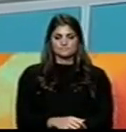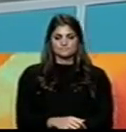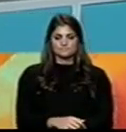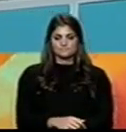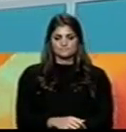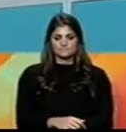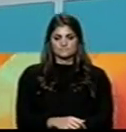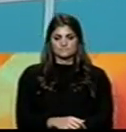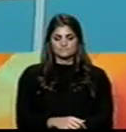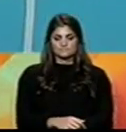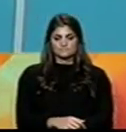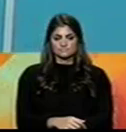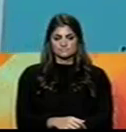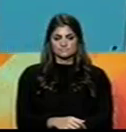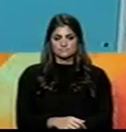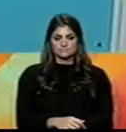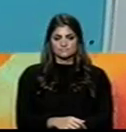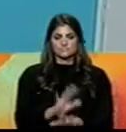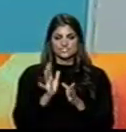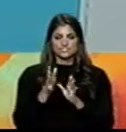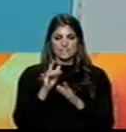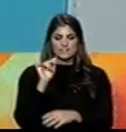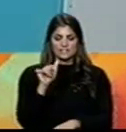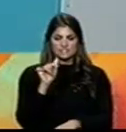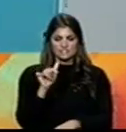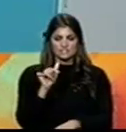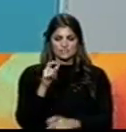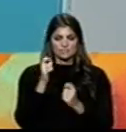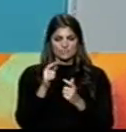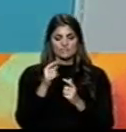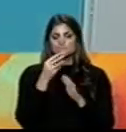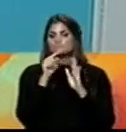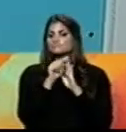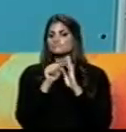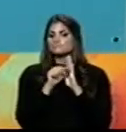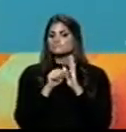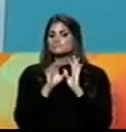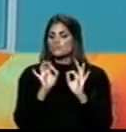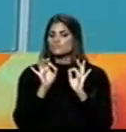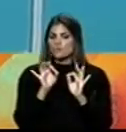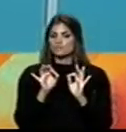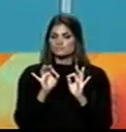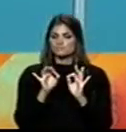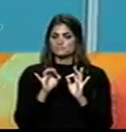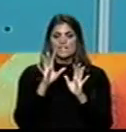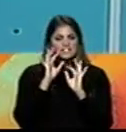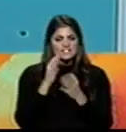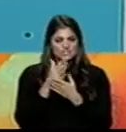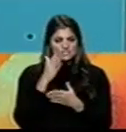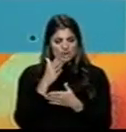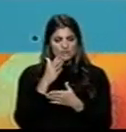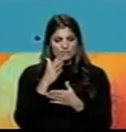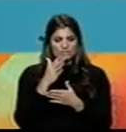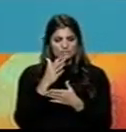Pronto. E já temos aqui uma grande parte da receita adiantada, Jorge. Agora... E é isto? O que vamos